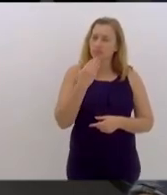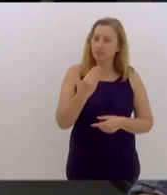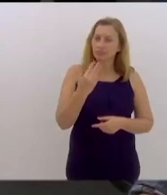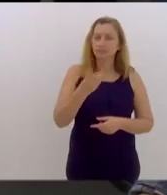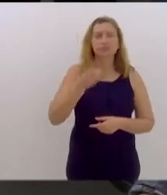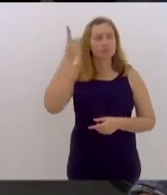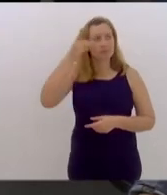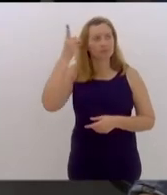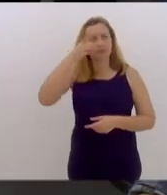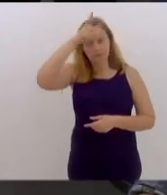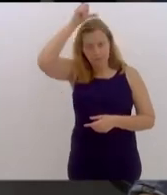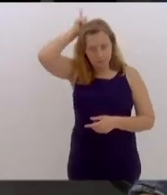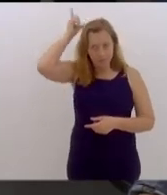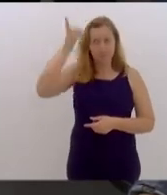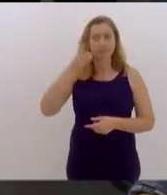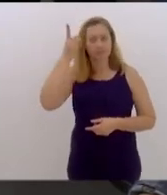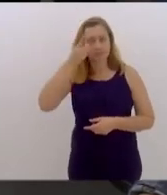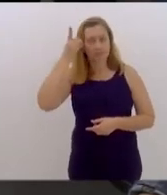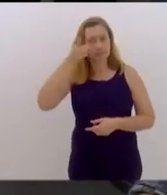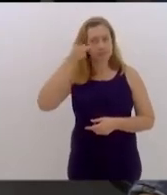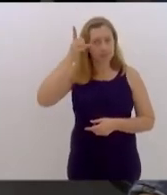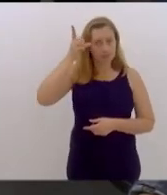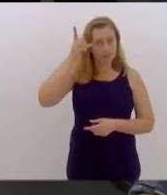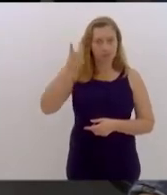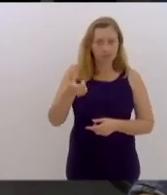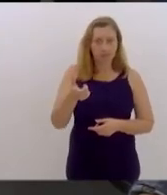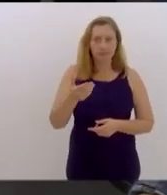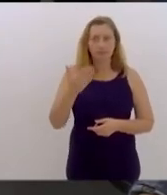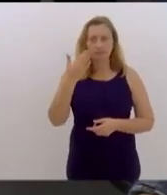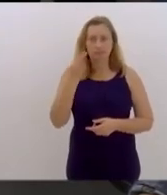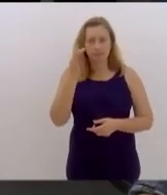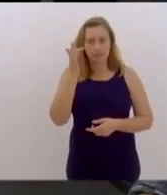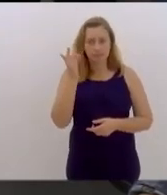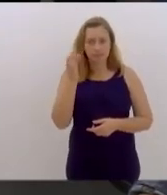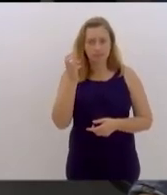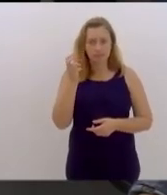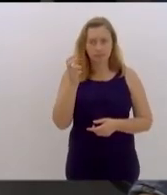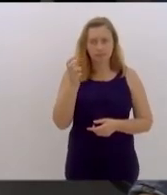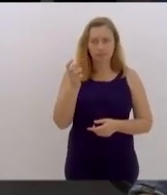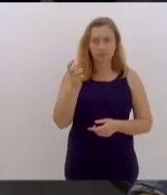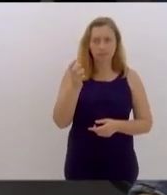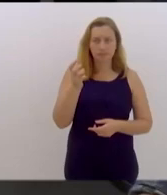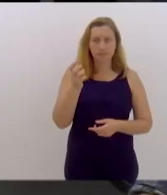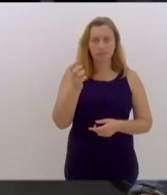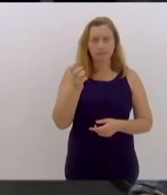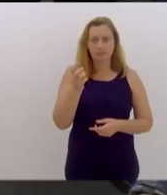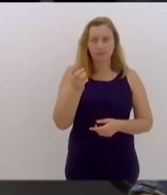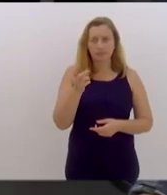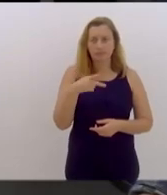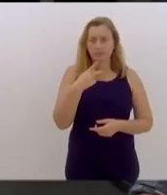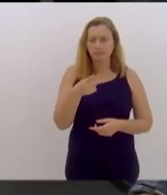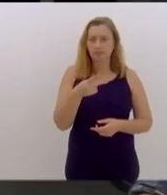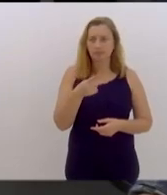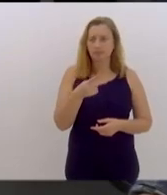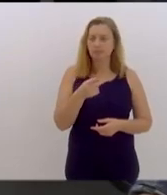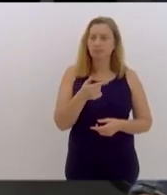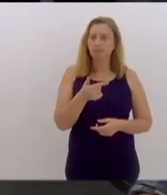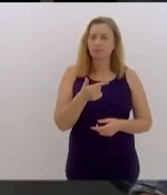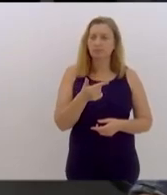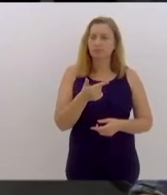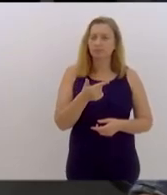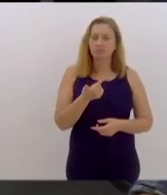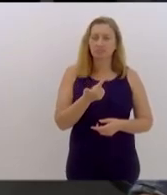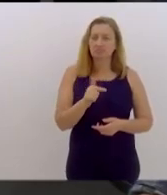pelo Deputado os Power EA deputada Lucinha quando sabiamente é determina que não haja é